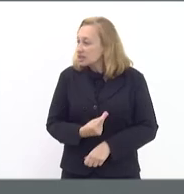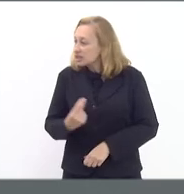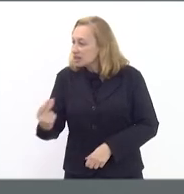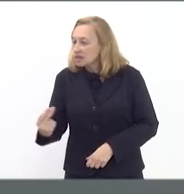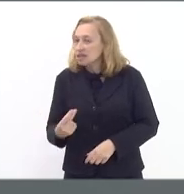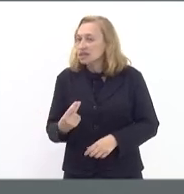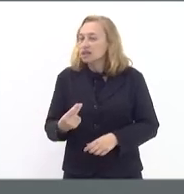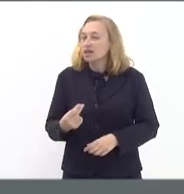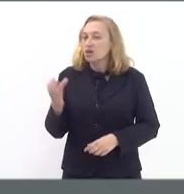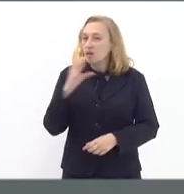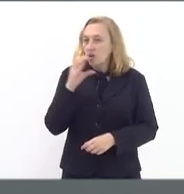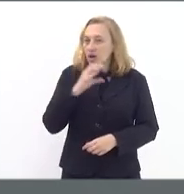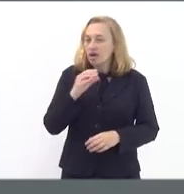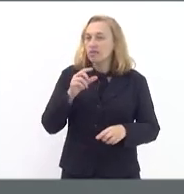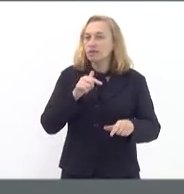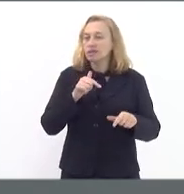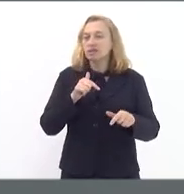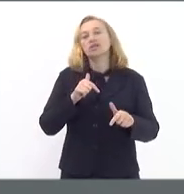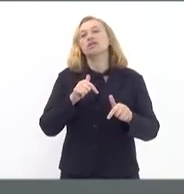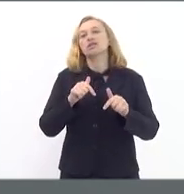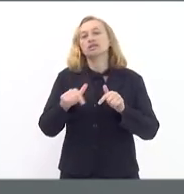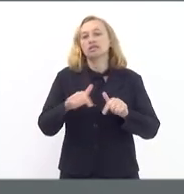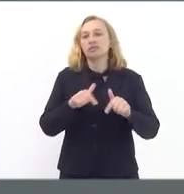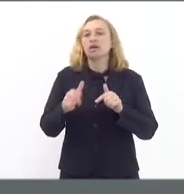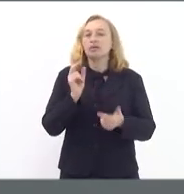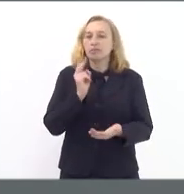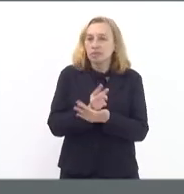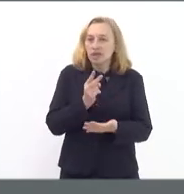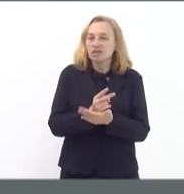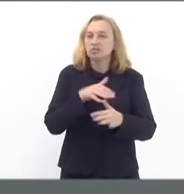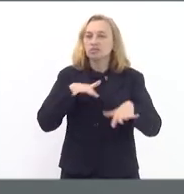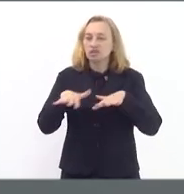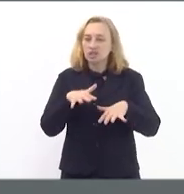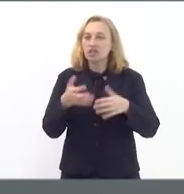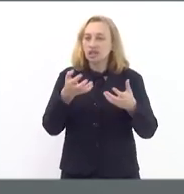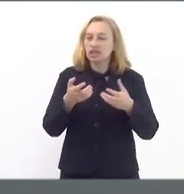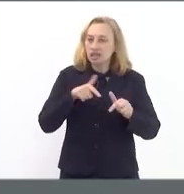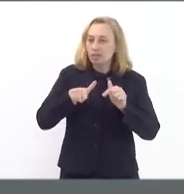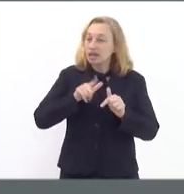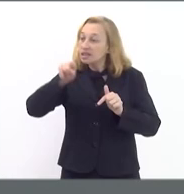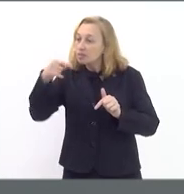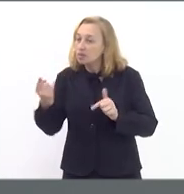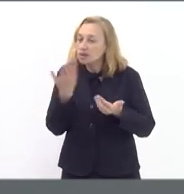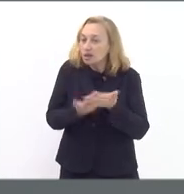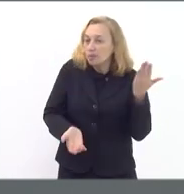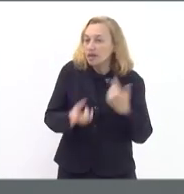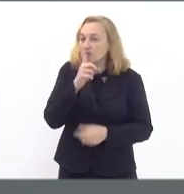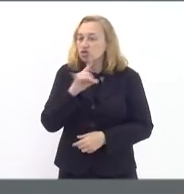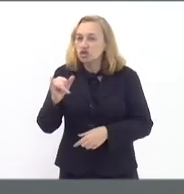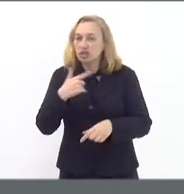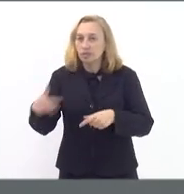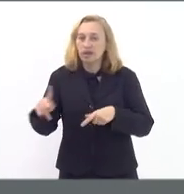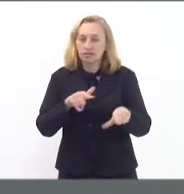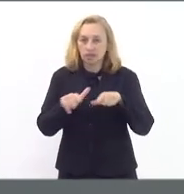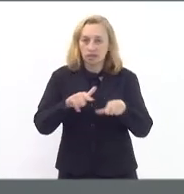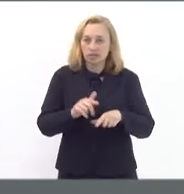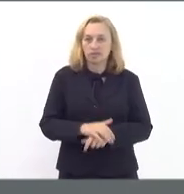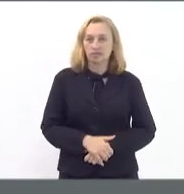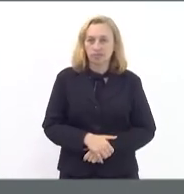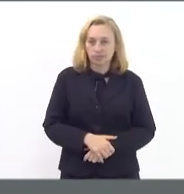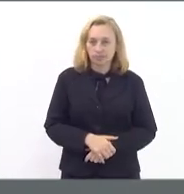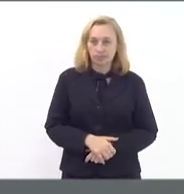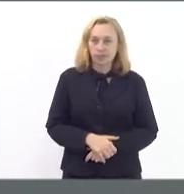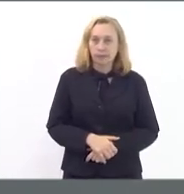trabalhar mesma manifestação ele que está numa manifestação pra alguma coisa aí tem pretensão de trabalhar depois ele perde o dia de serviço dele